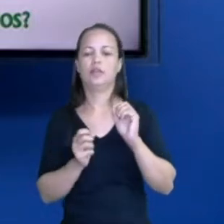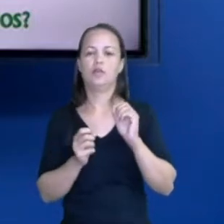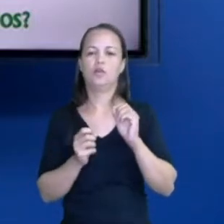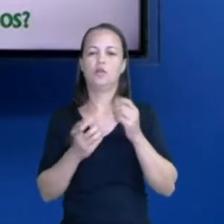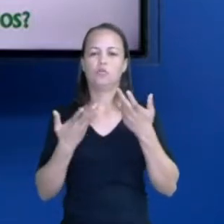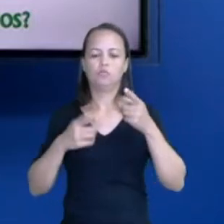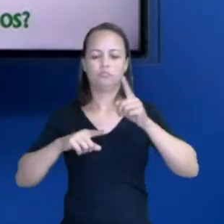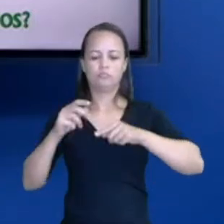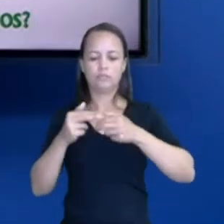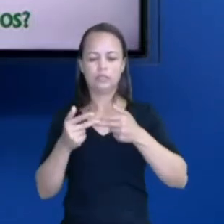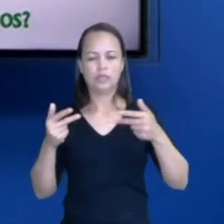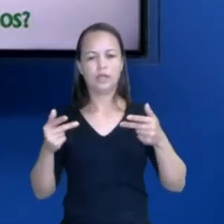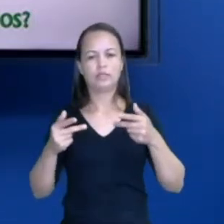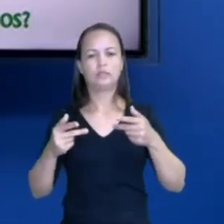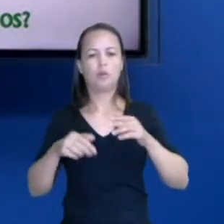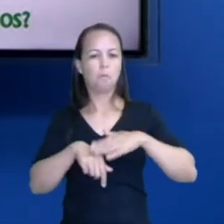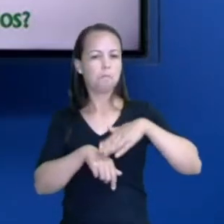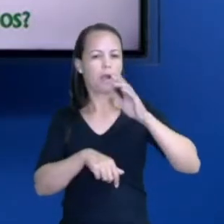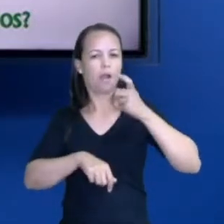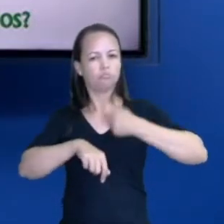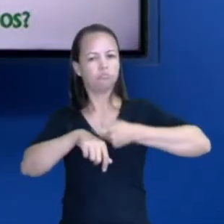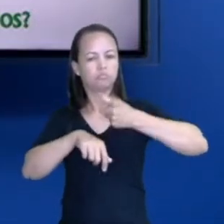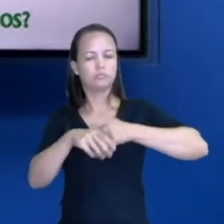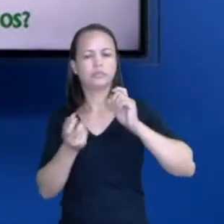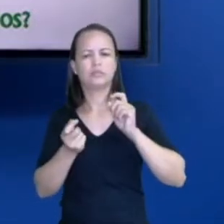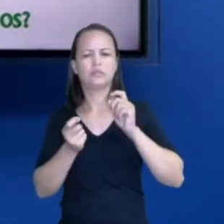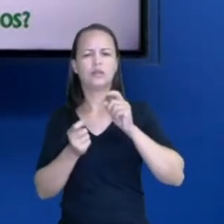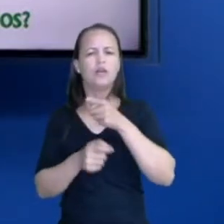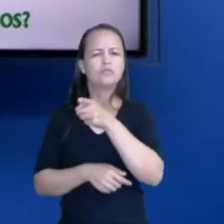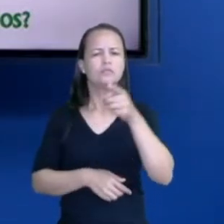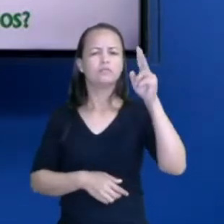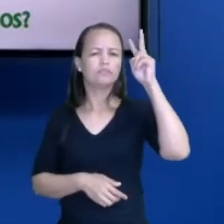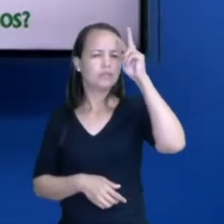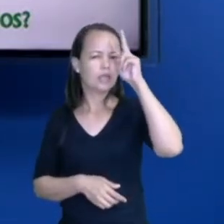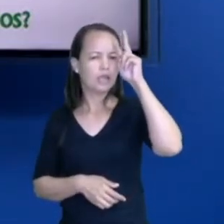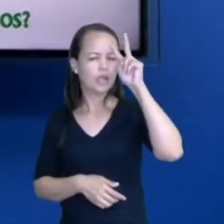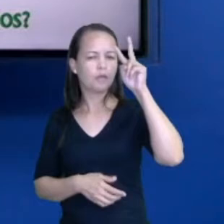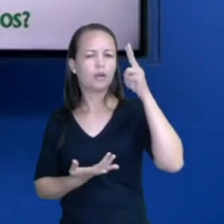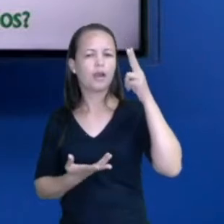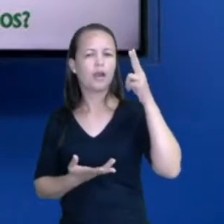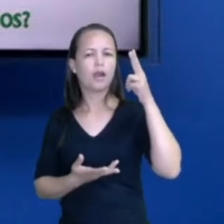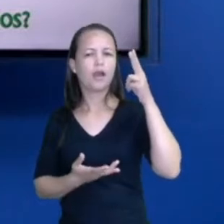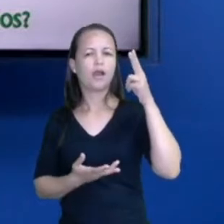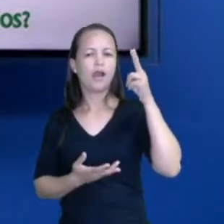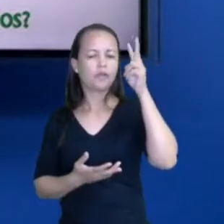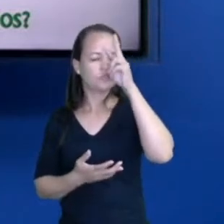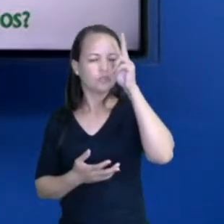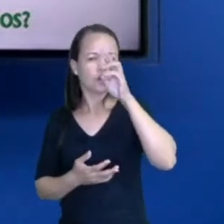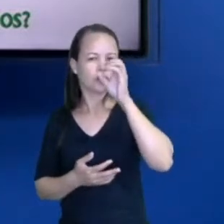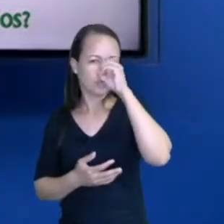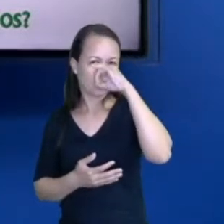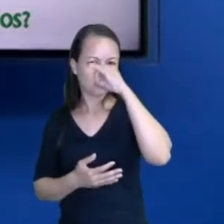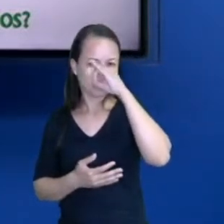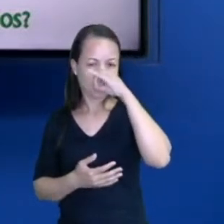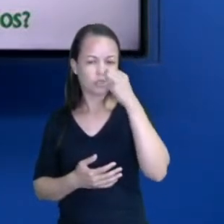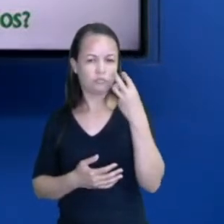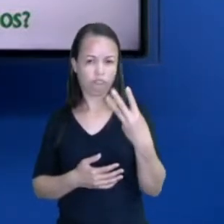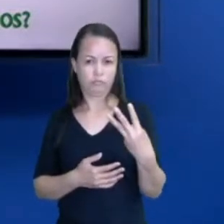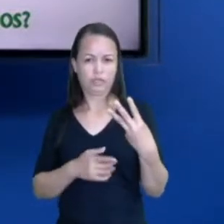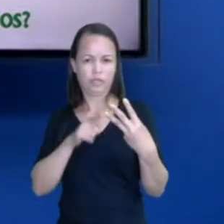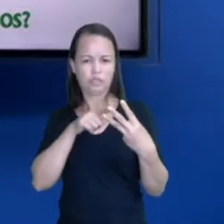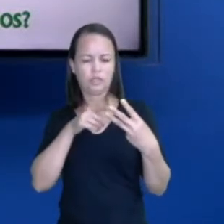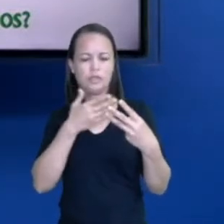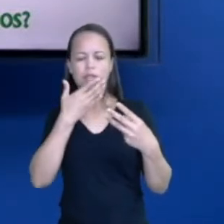mais resistentes do que outros. Vocês lembram a historinha dos porquinhos, dos 3 porquinhos? Lembram lá? Que os